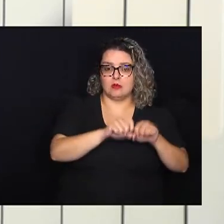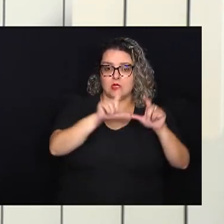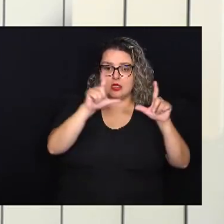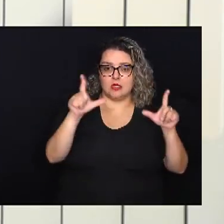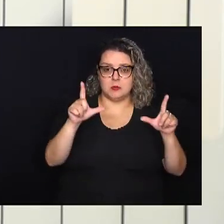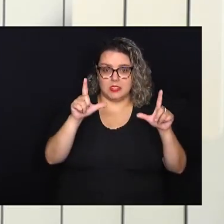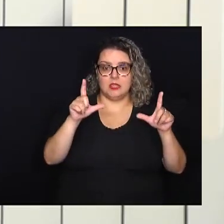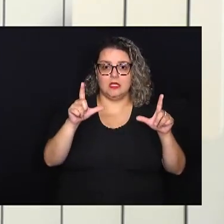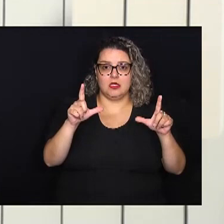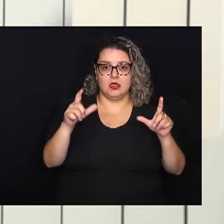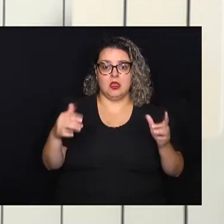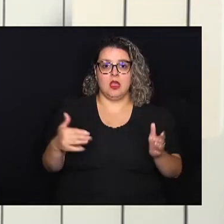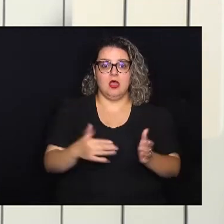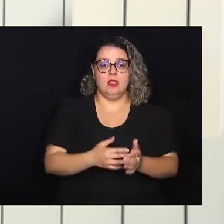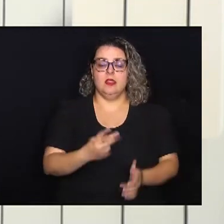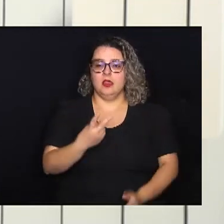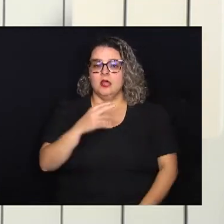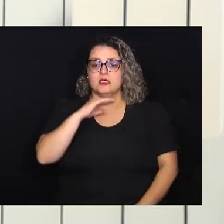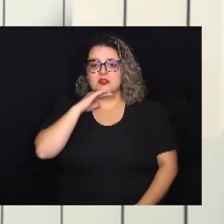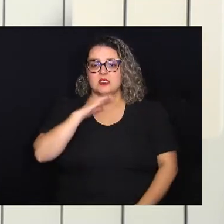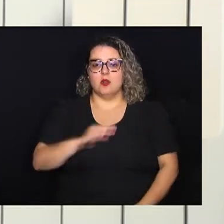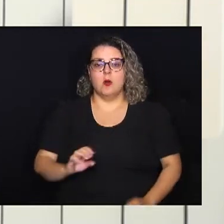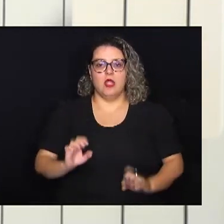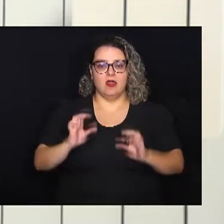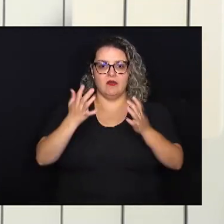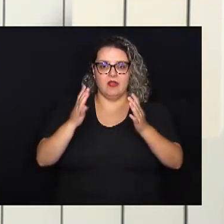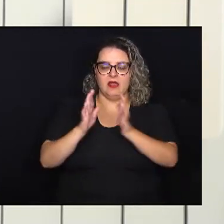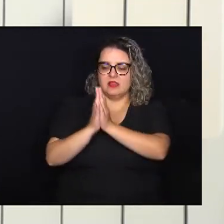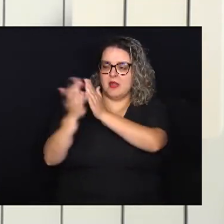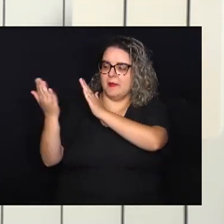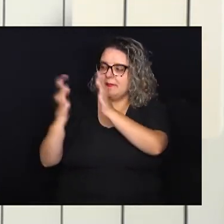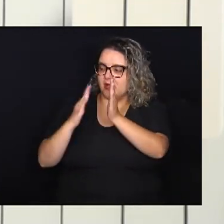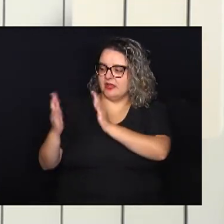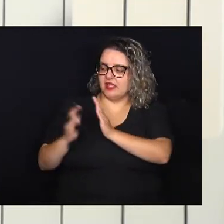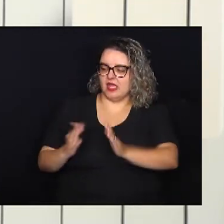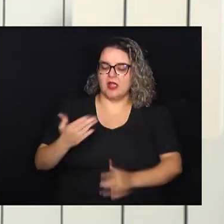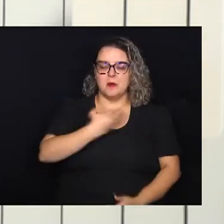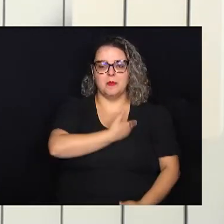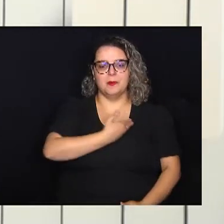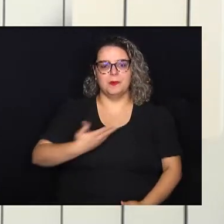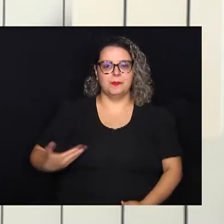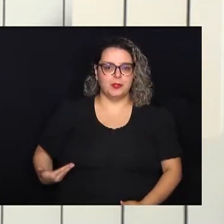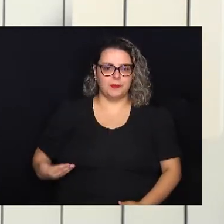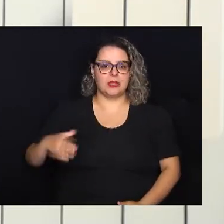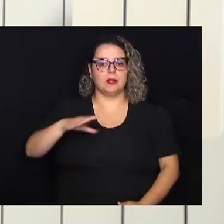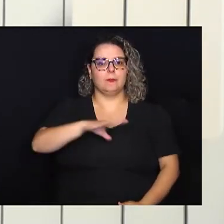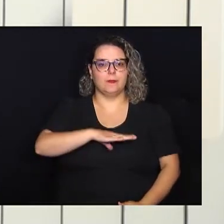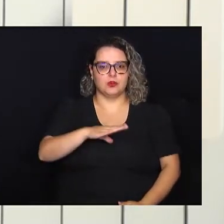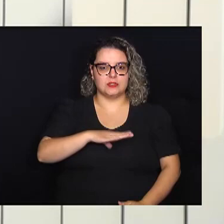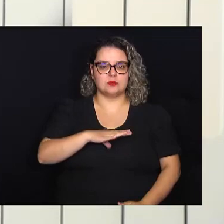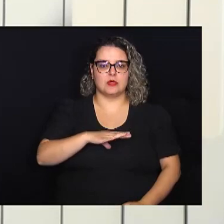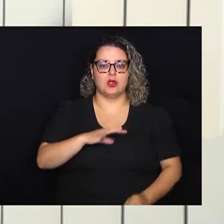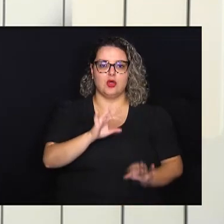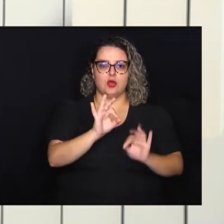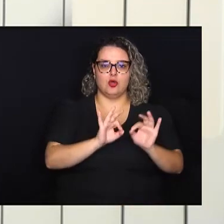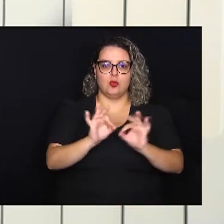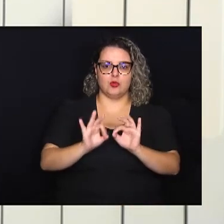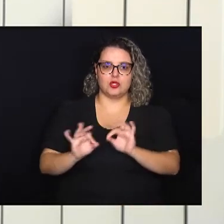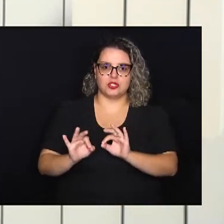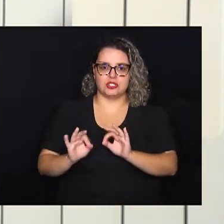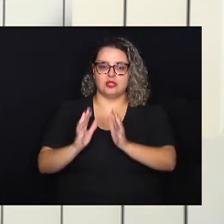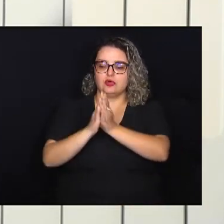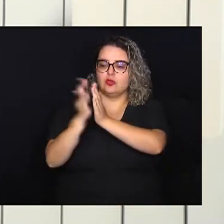ao as duas da tarde um evento na biblioteca municipal chamado de projeto biblioteca Azul